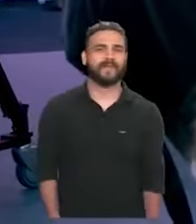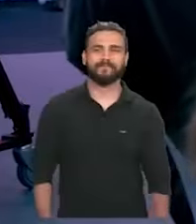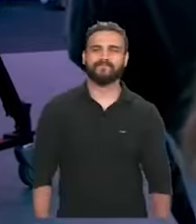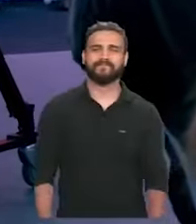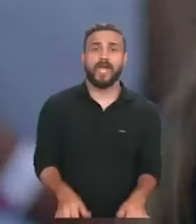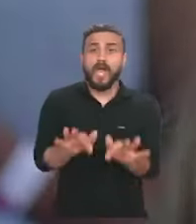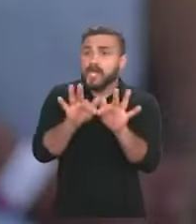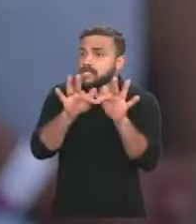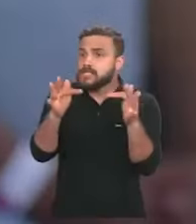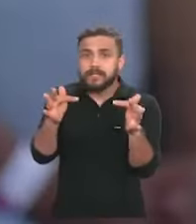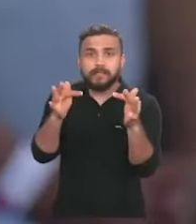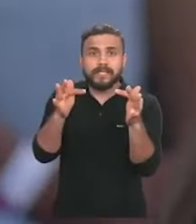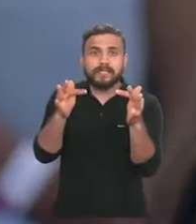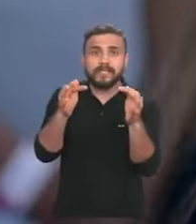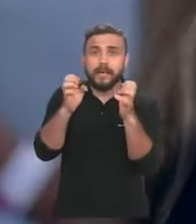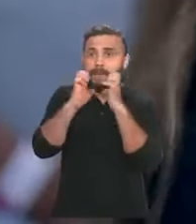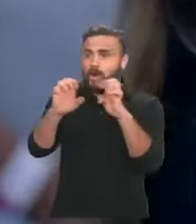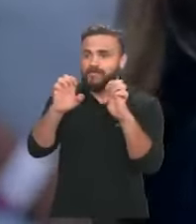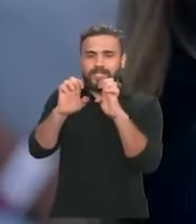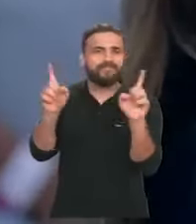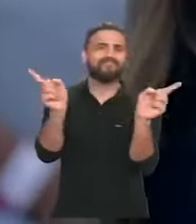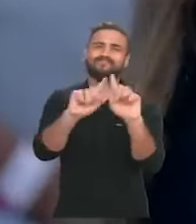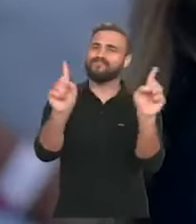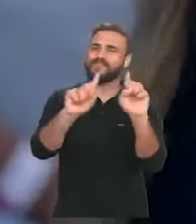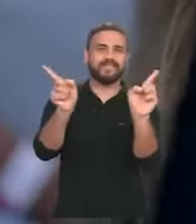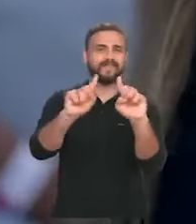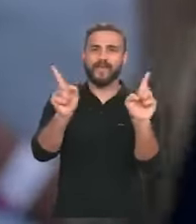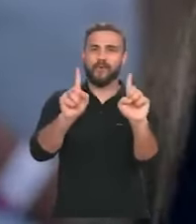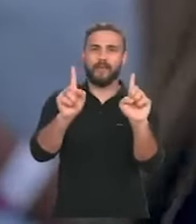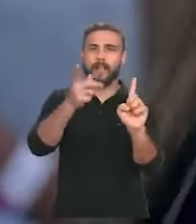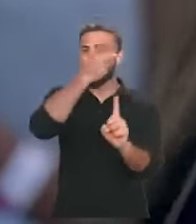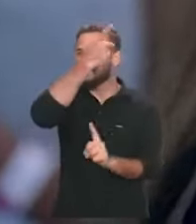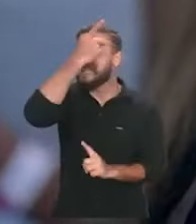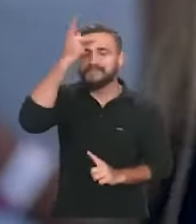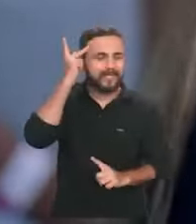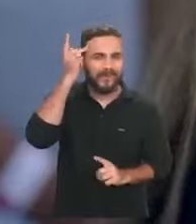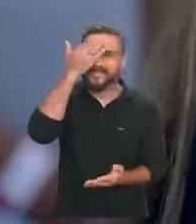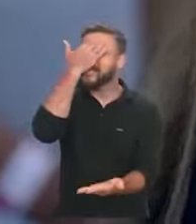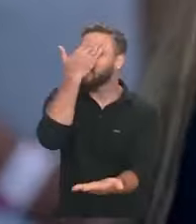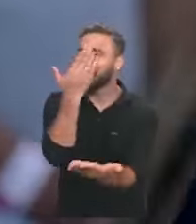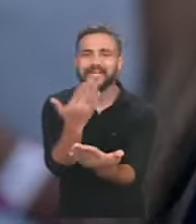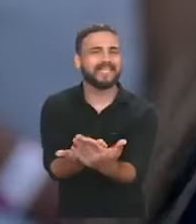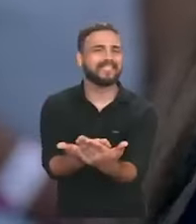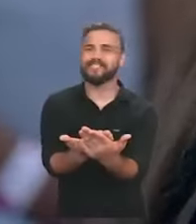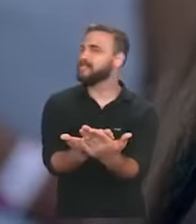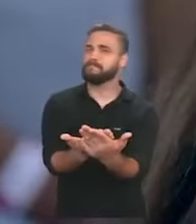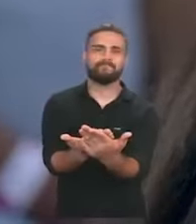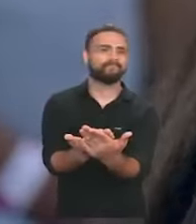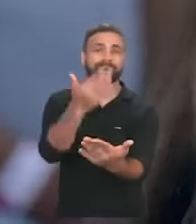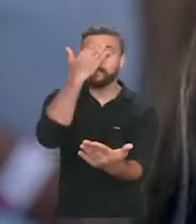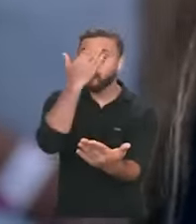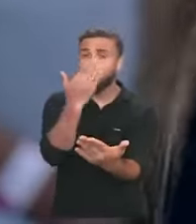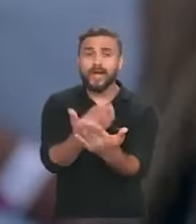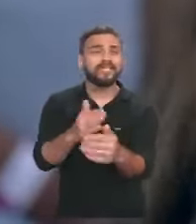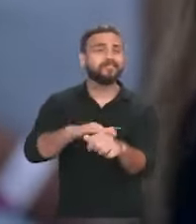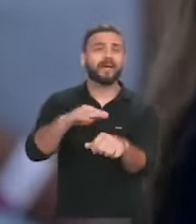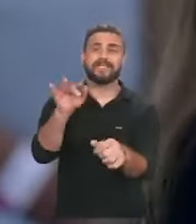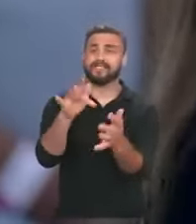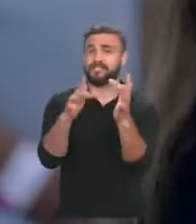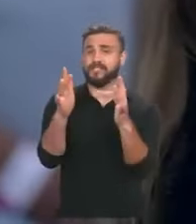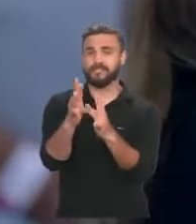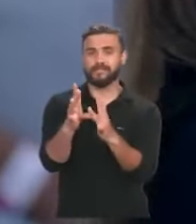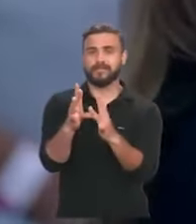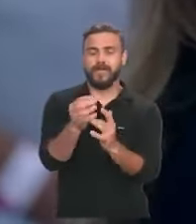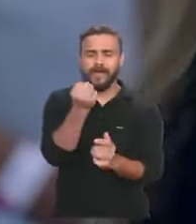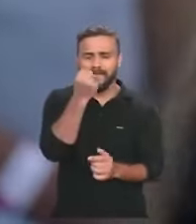porque eles resistam a Jesus eles até falam Ah tudo bem ele existiu foi um cara da história mas passou você vê